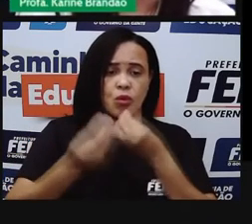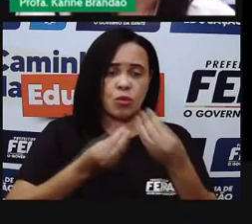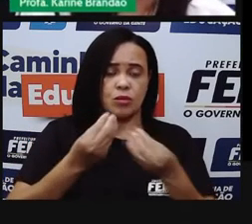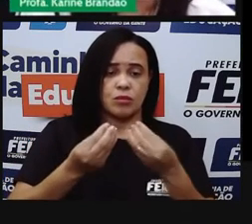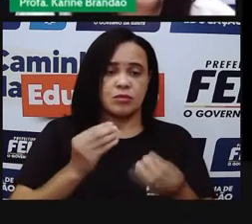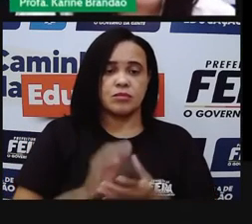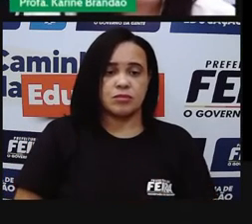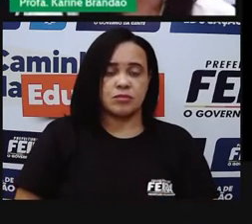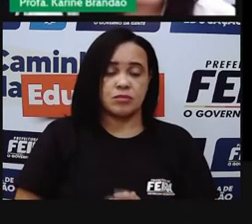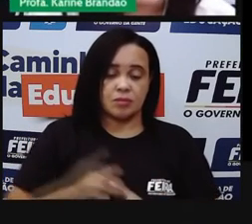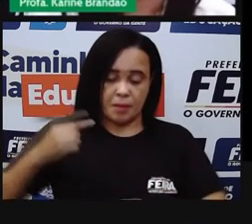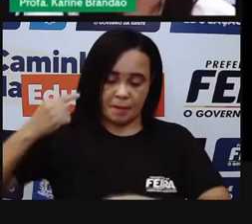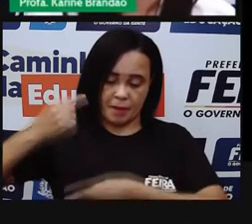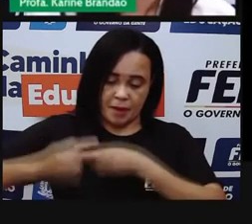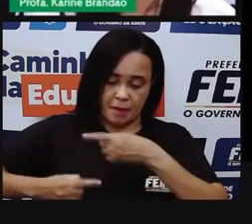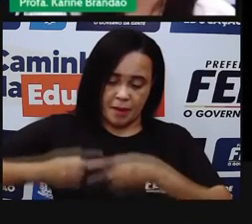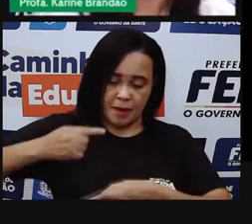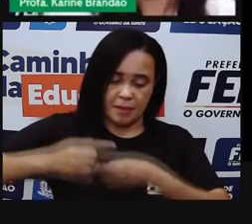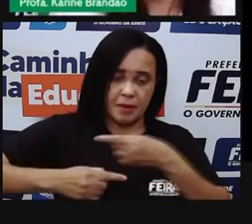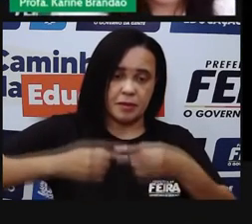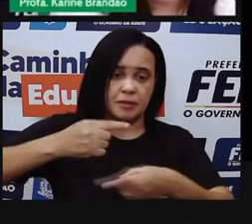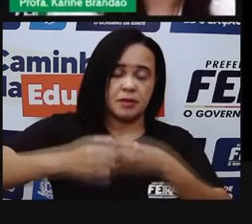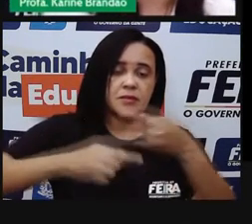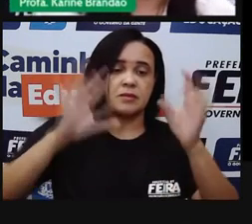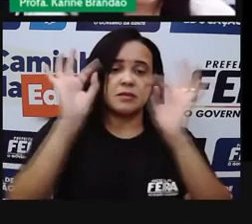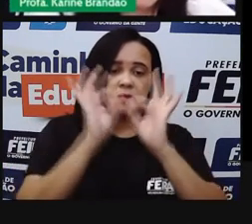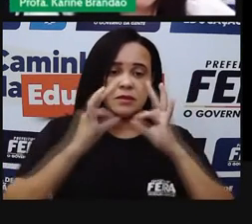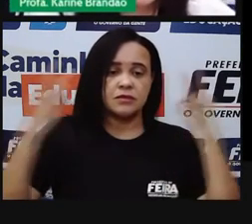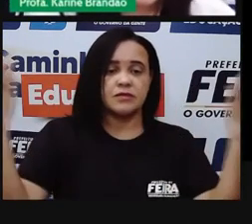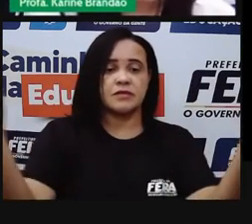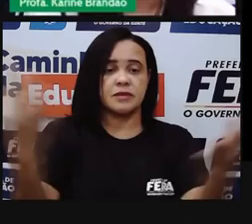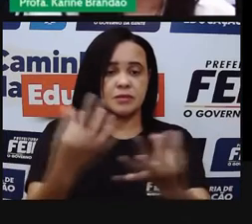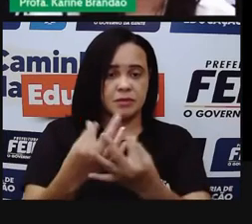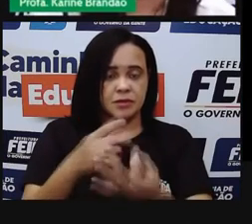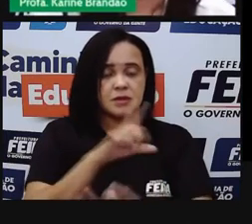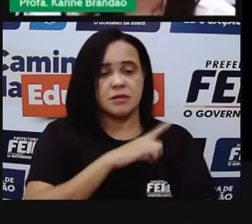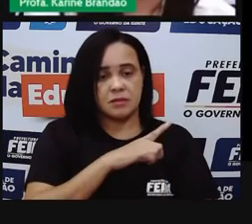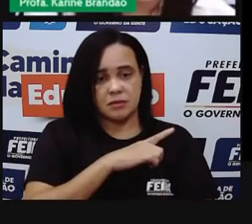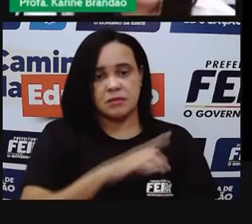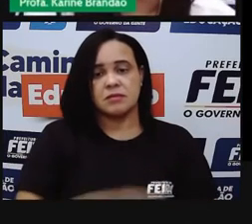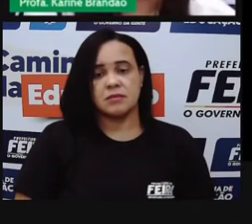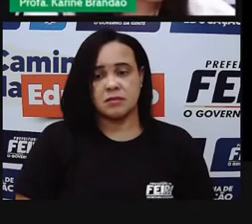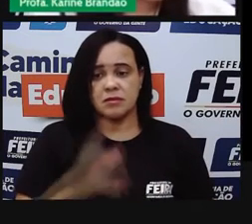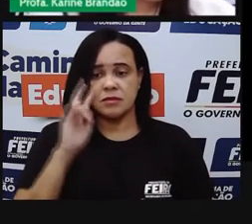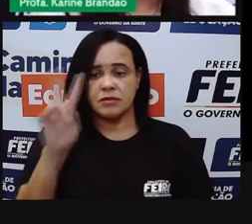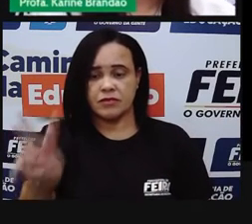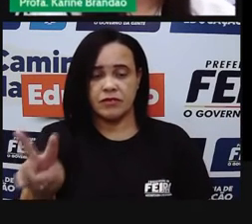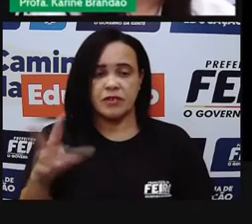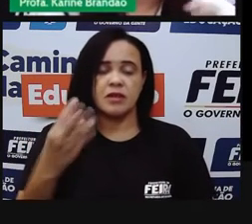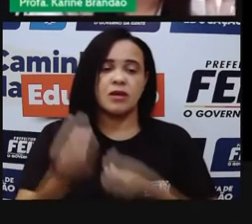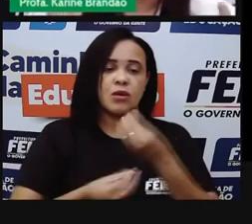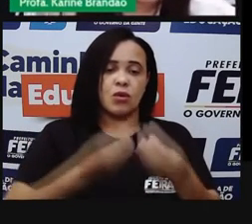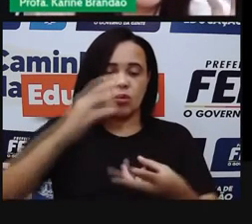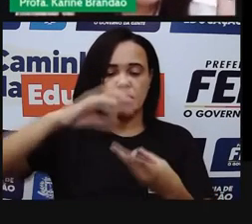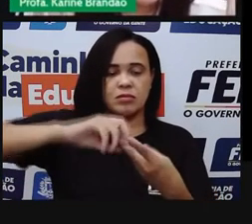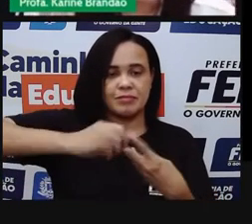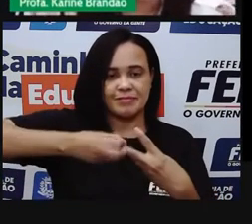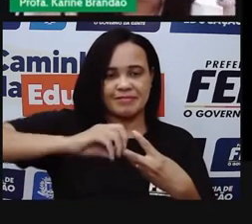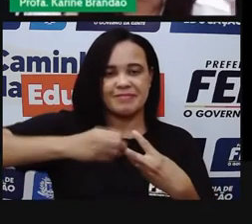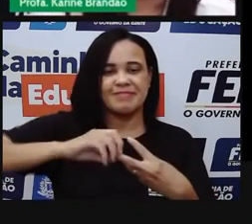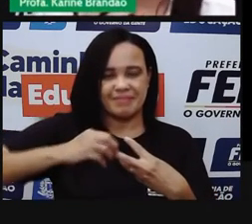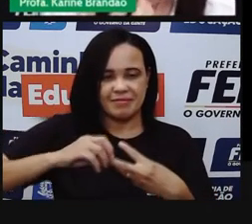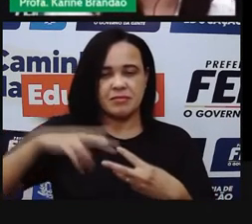né, essas heranças são passadas dos pais para nós. E aí a gente tem que ver as nossas células. Olha como a gente